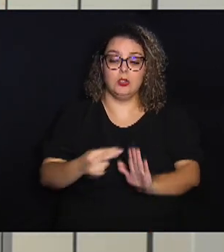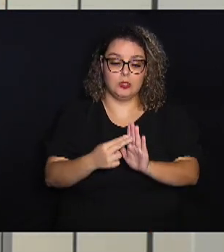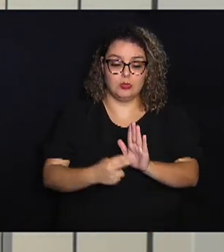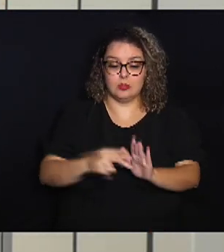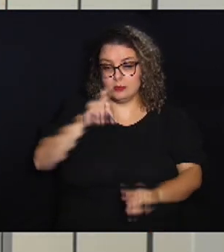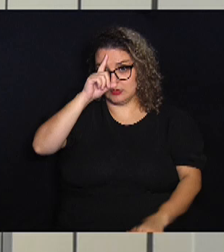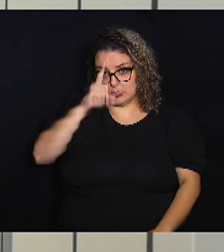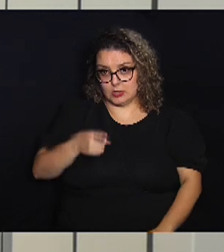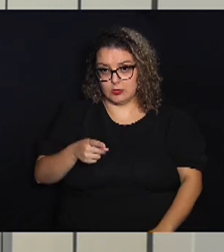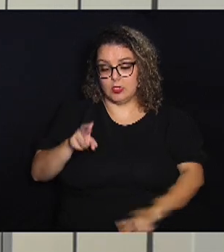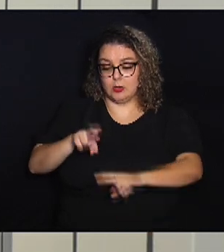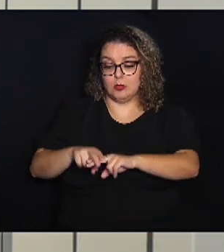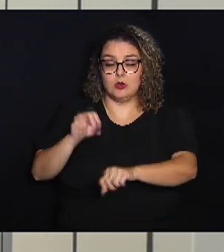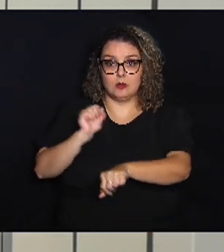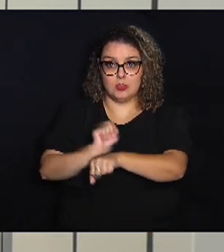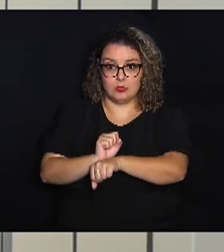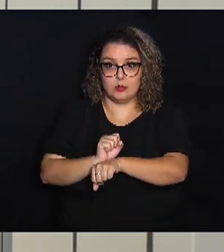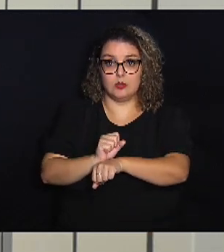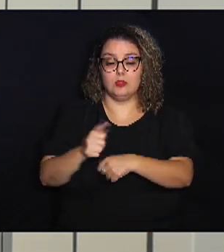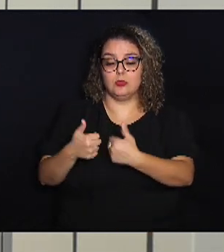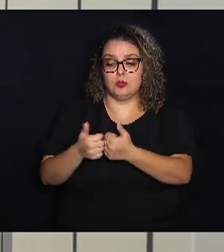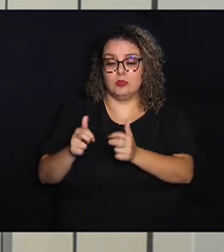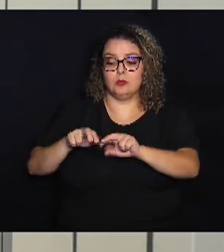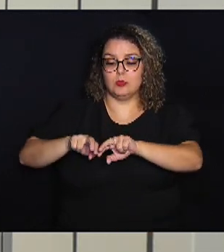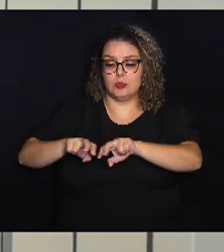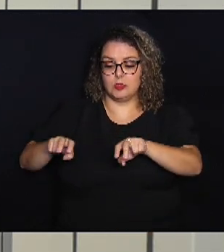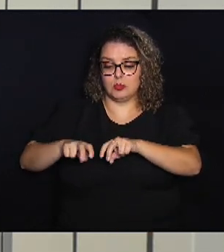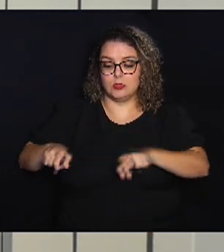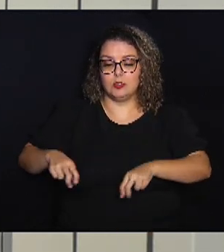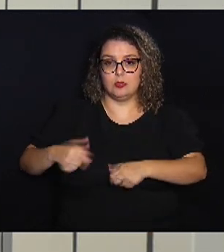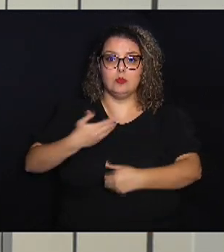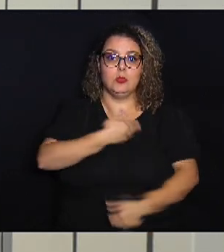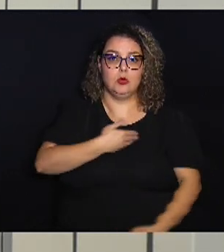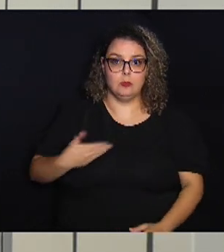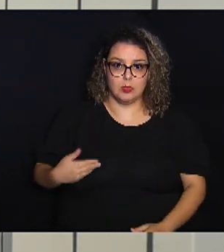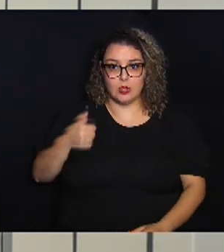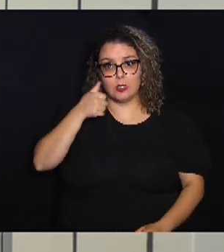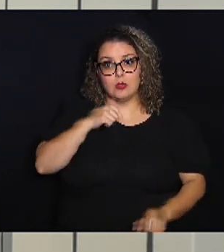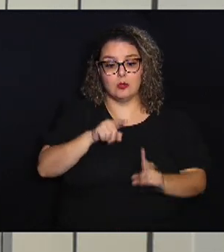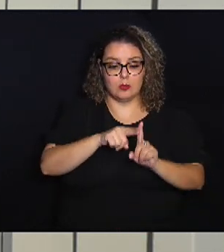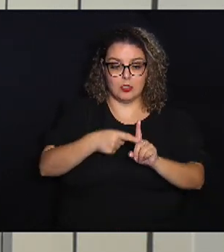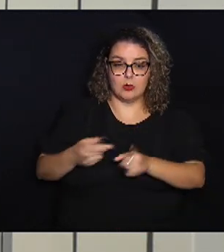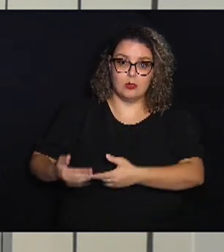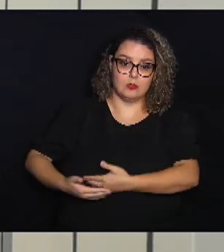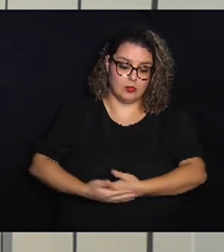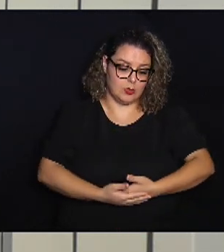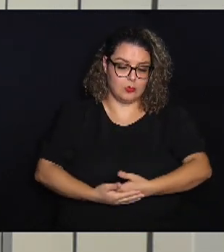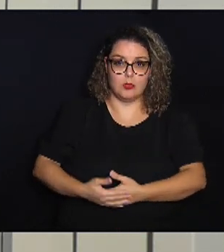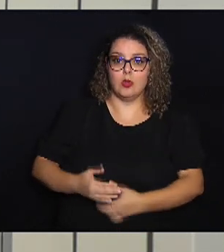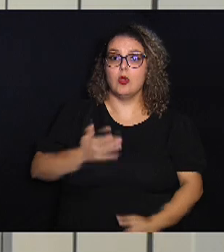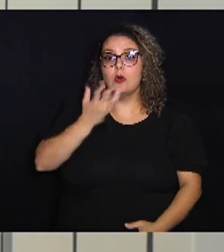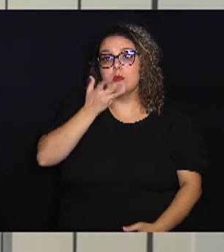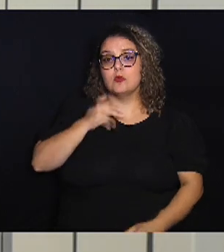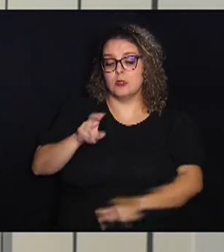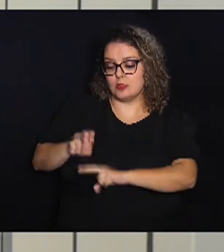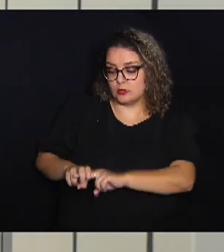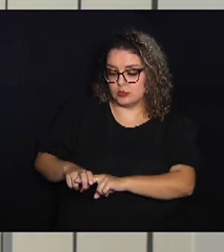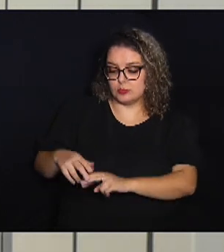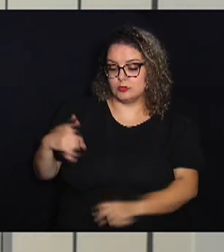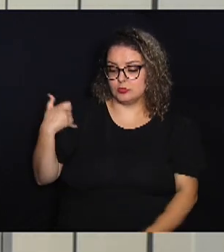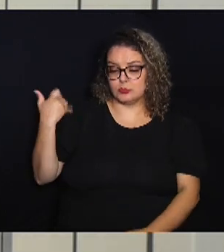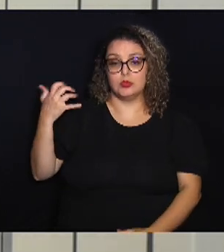a reserva de assentos no transporte público a gestantes, mulheres portando bebês ou crianças de colo, idosos